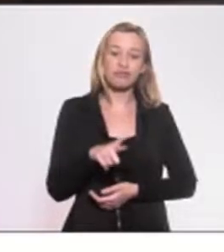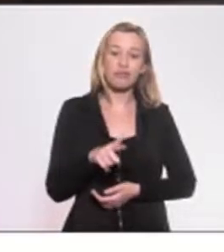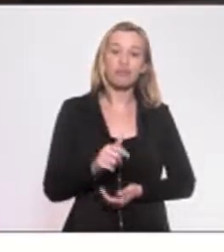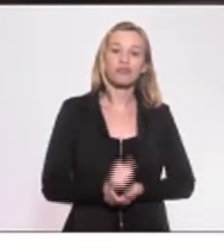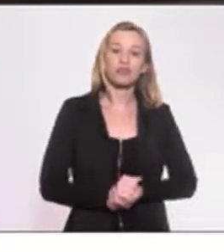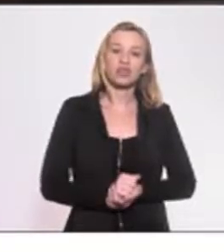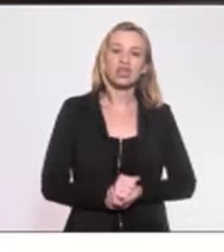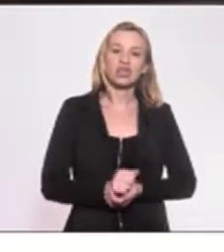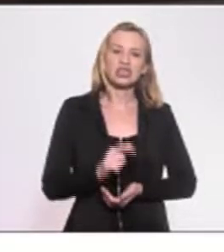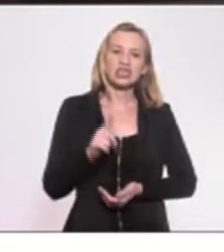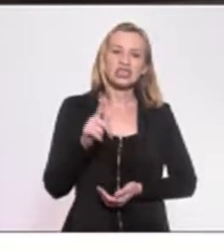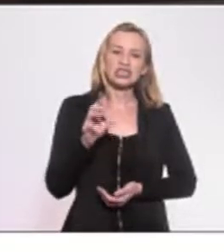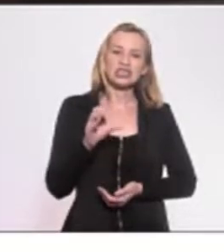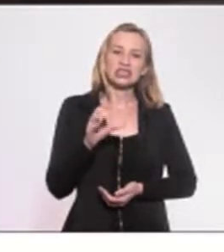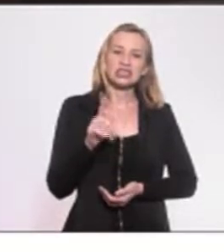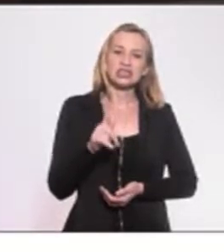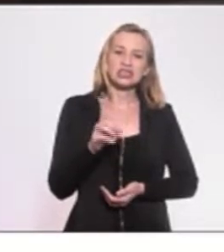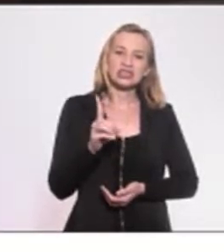draconiano,